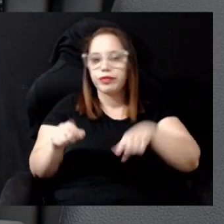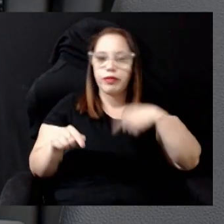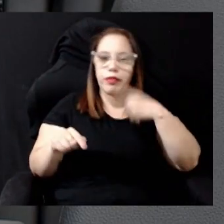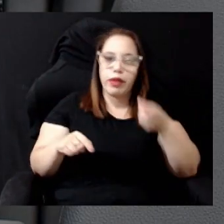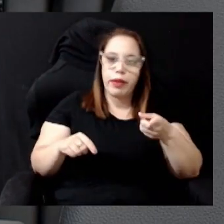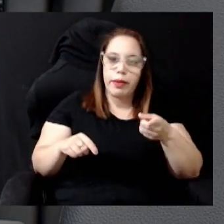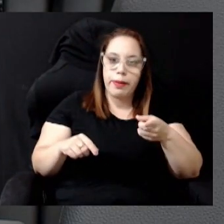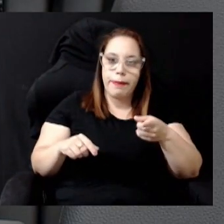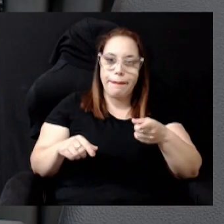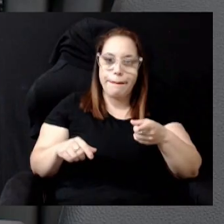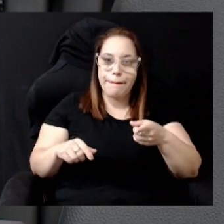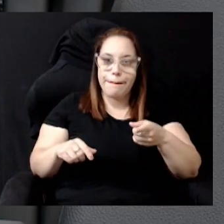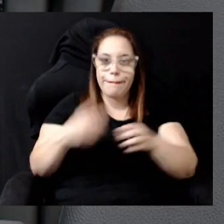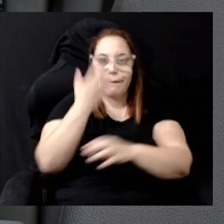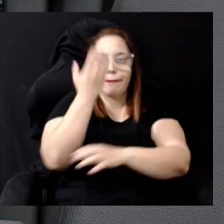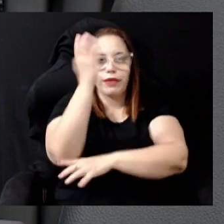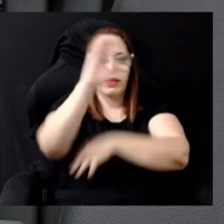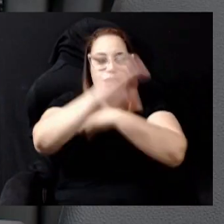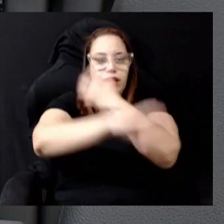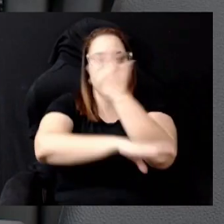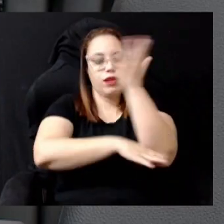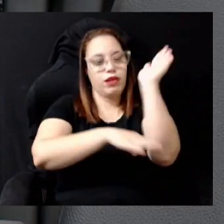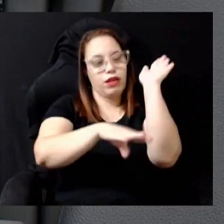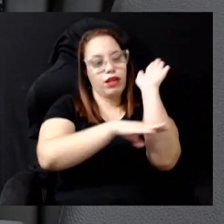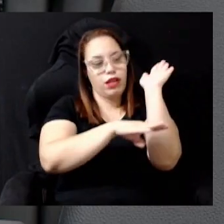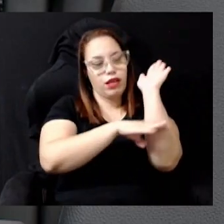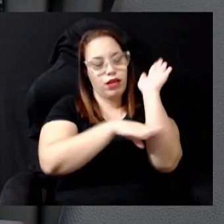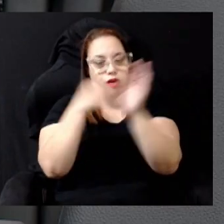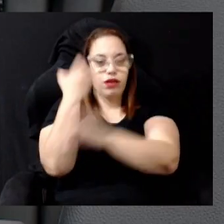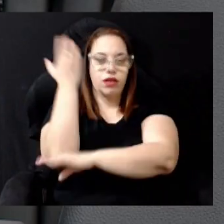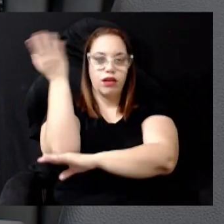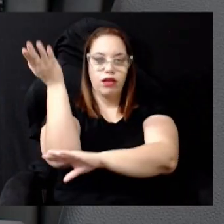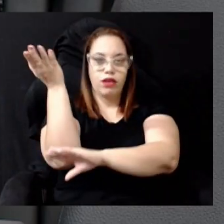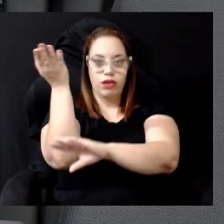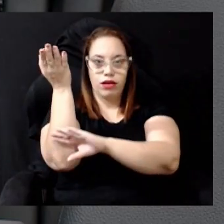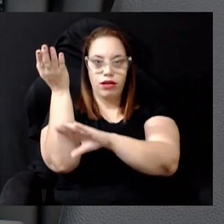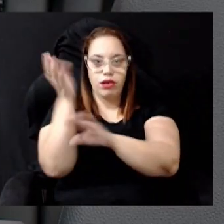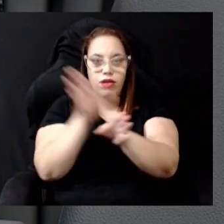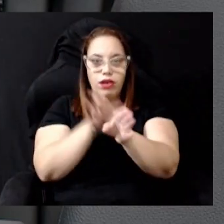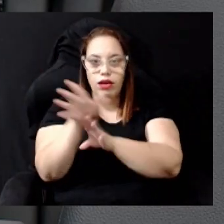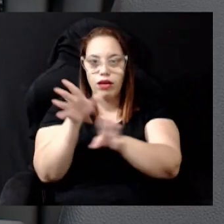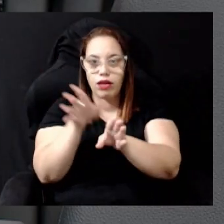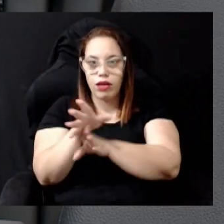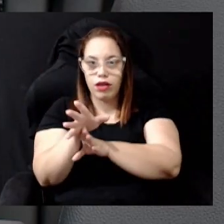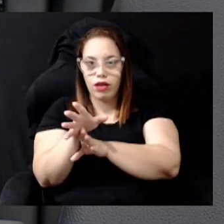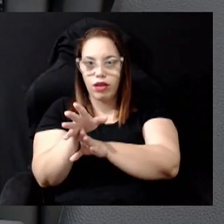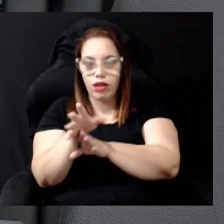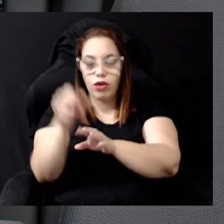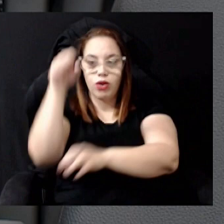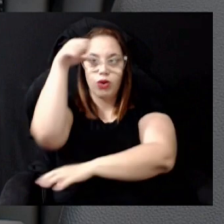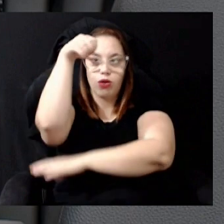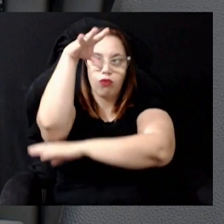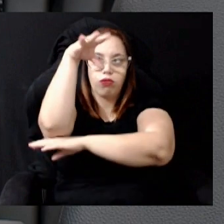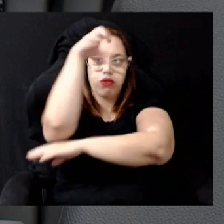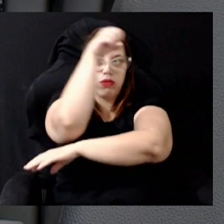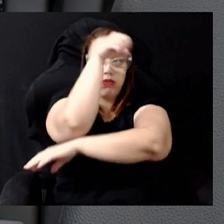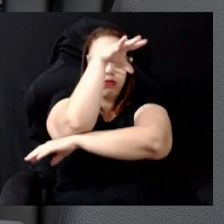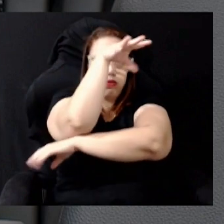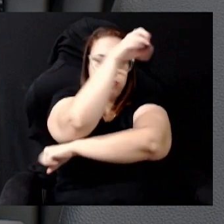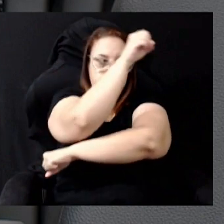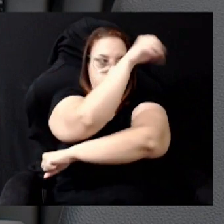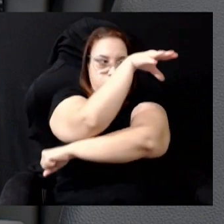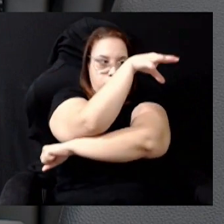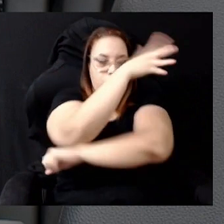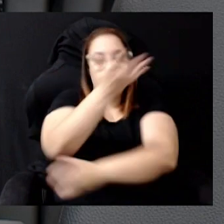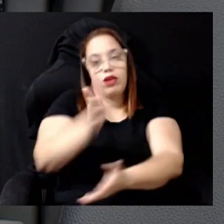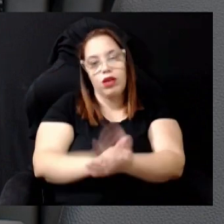gente encaminhou, não é? Algumas situações de iluminação, que foi resolvido,